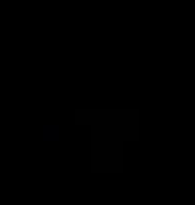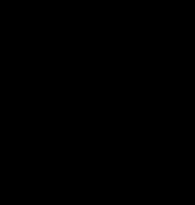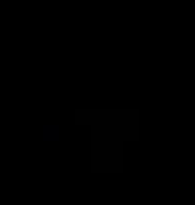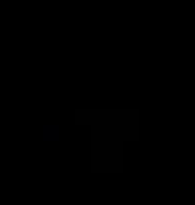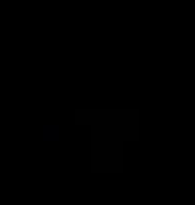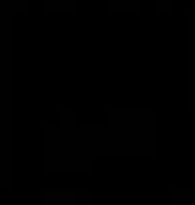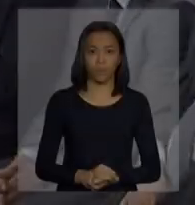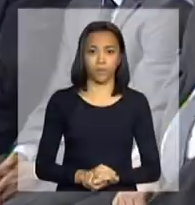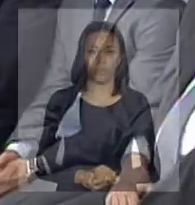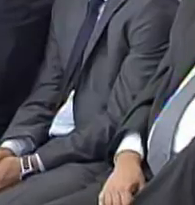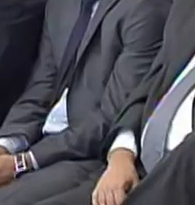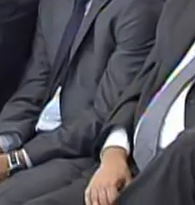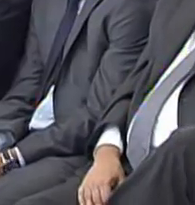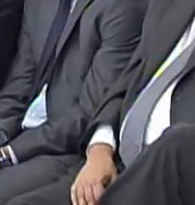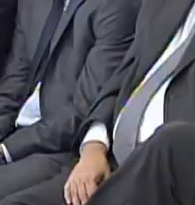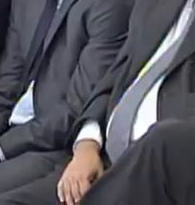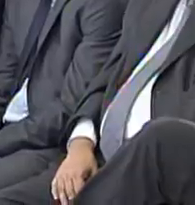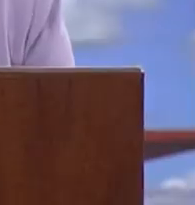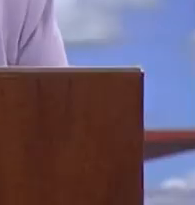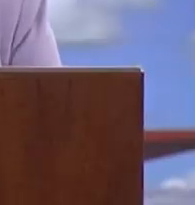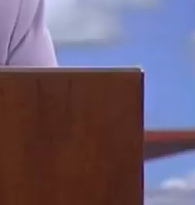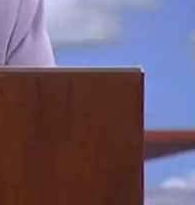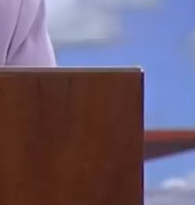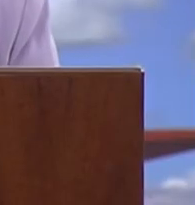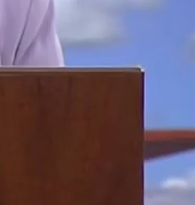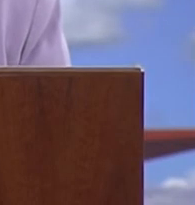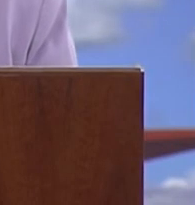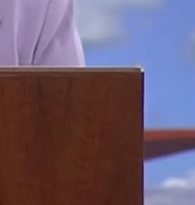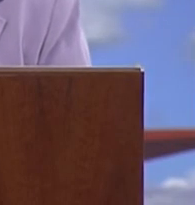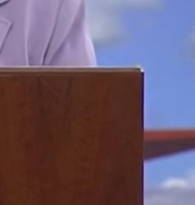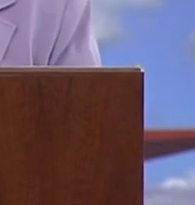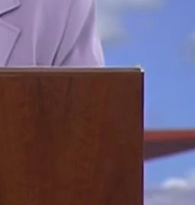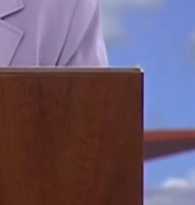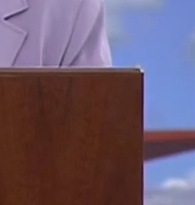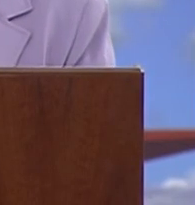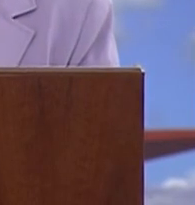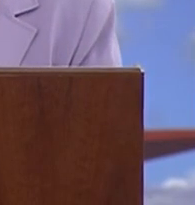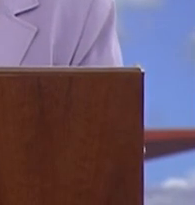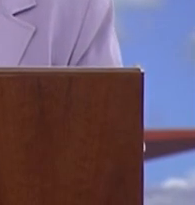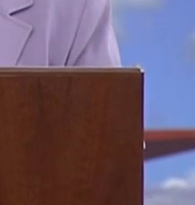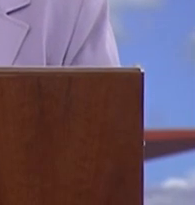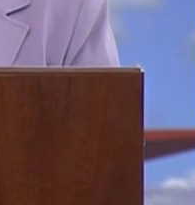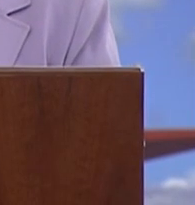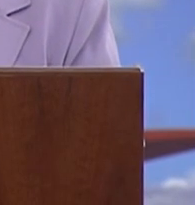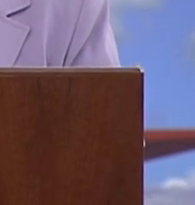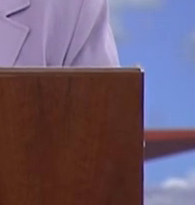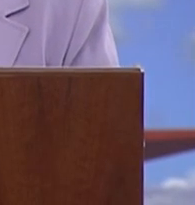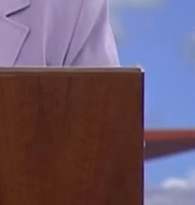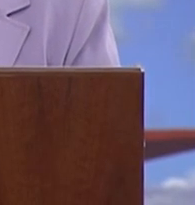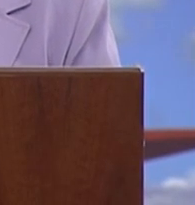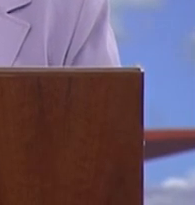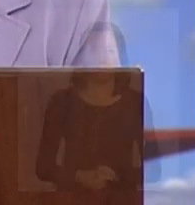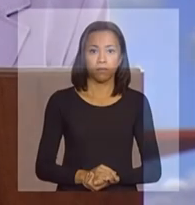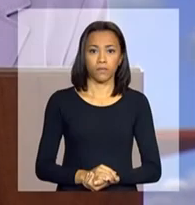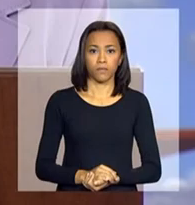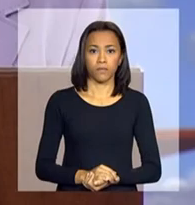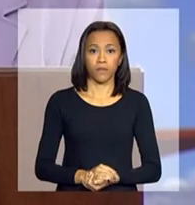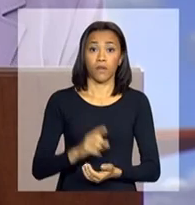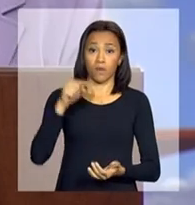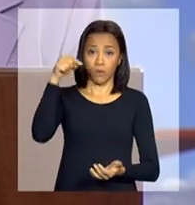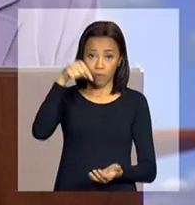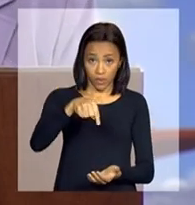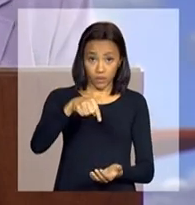E aí e com mais vezes de investimento na cidadãs o governo federal